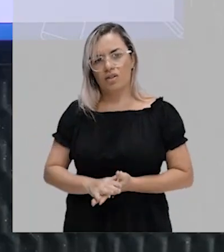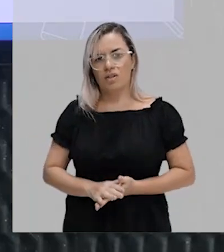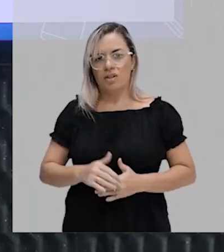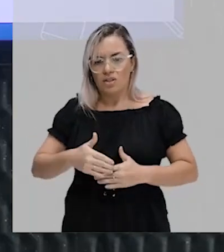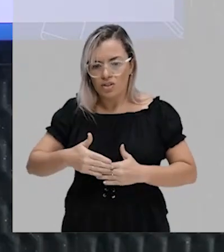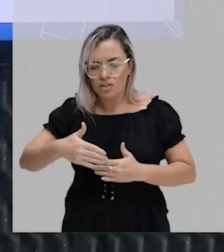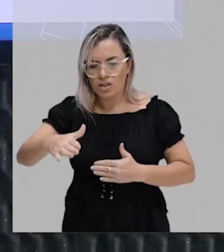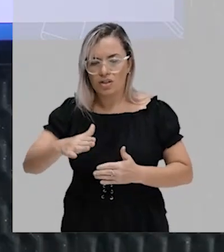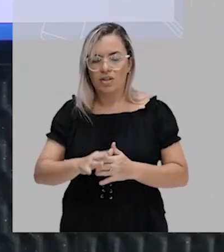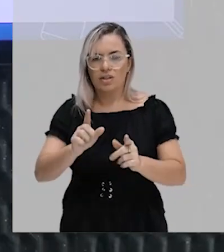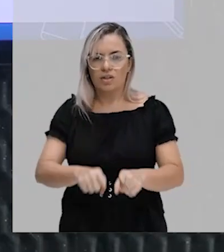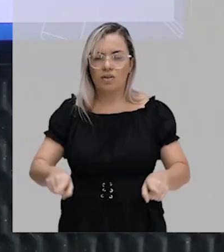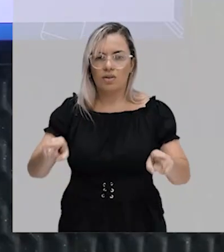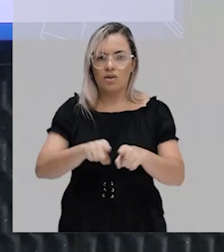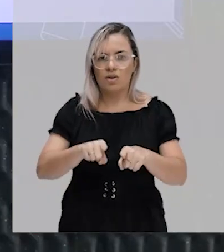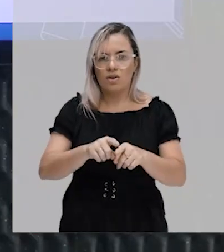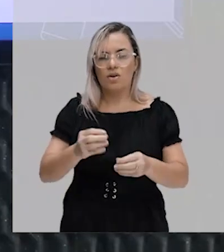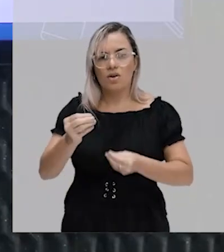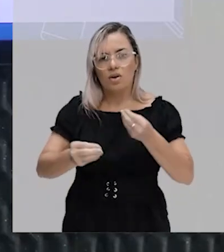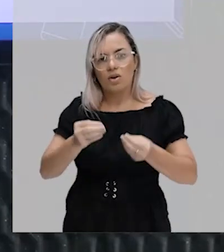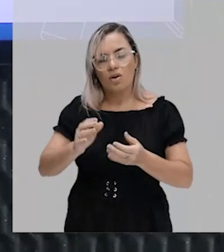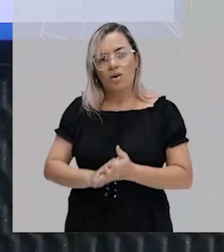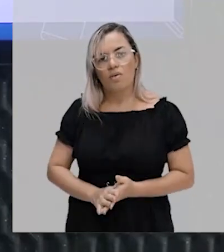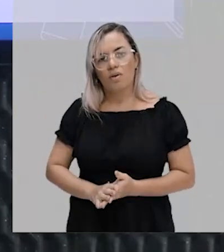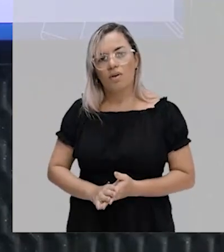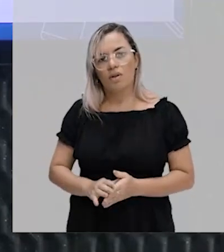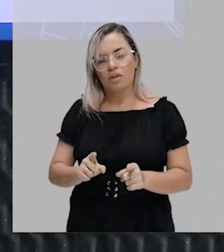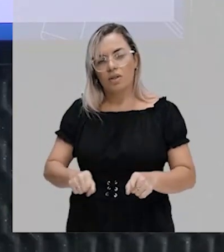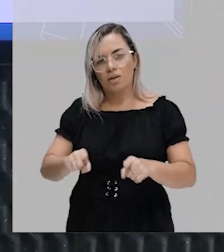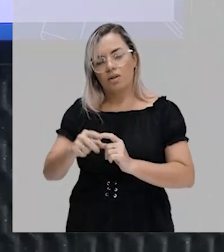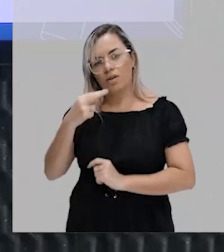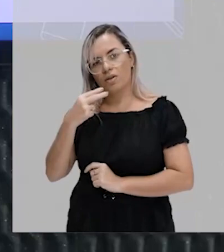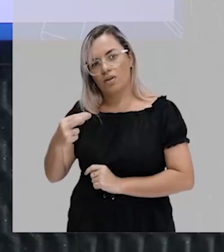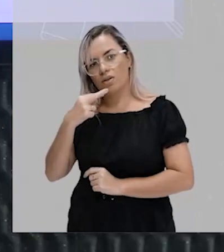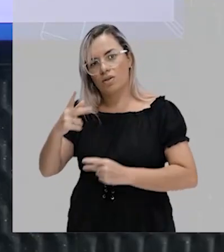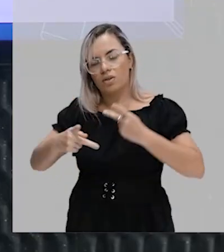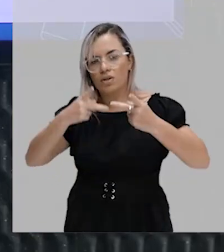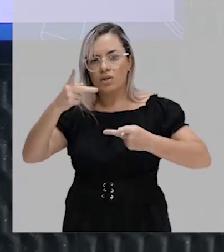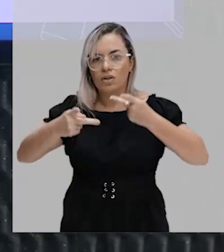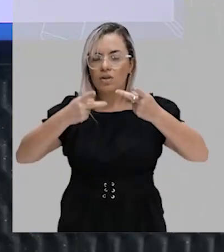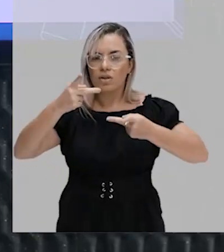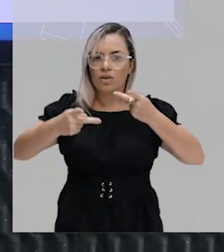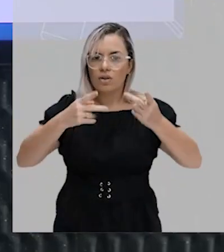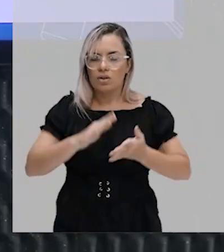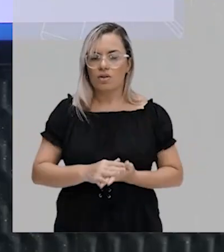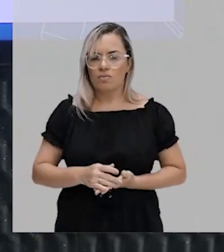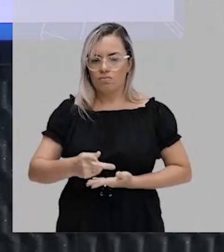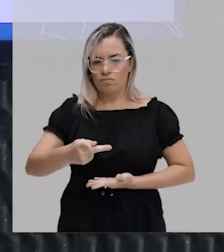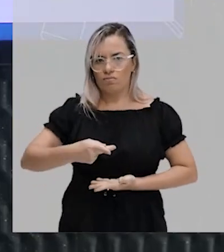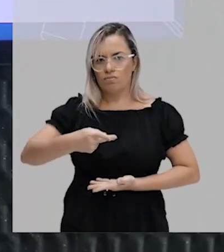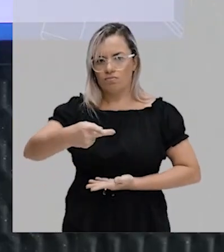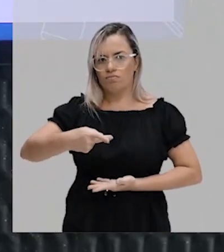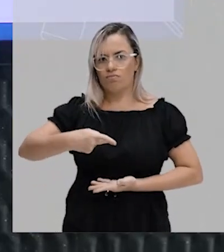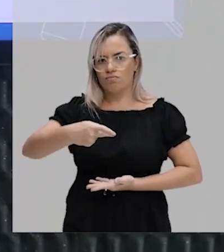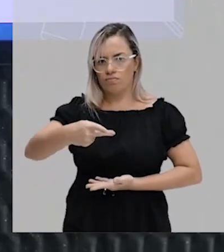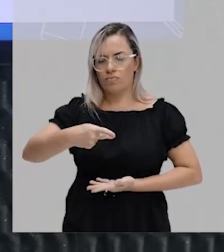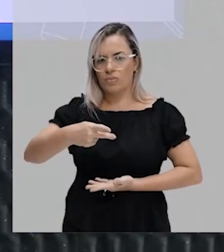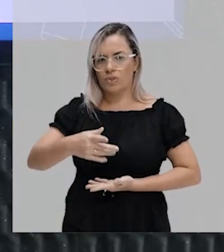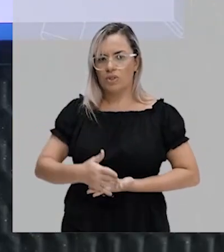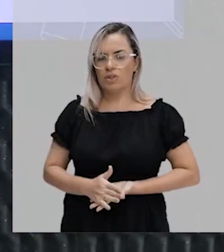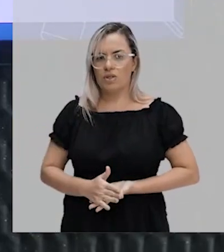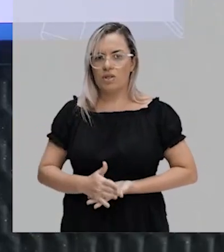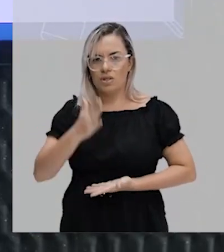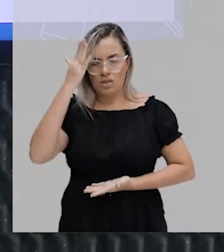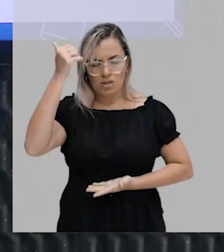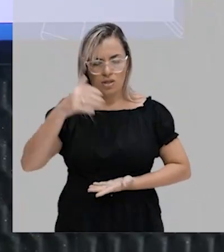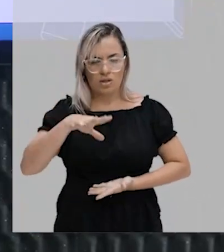também. Assim também como o idioma que a gente fala. Você aprendeu a falar o mesmo idioma que eu. A gente vive no Brasil. A gente fala o